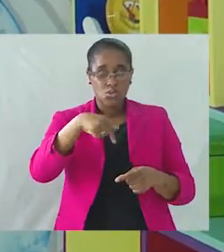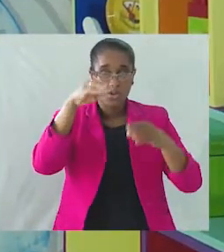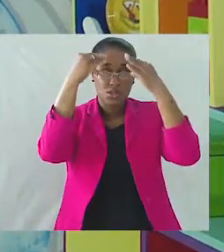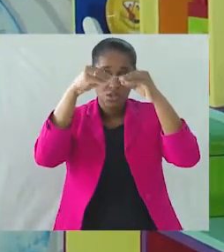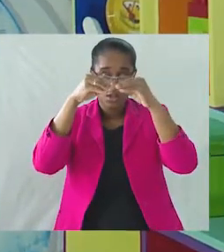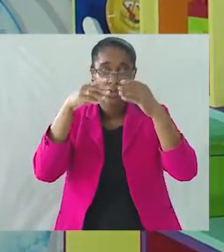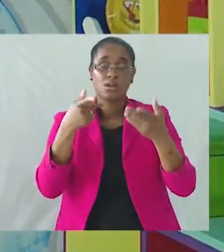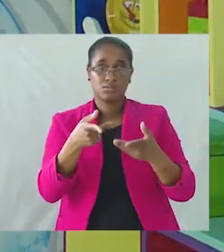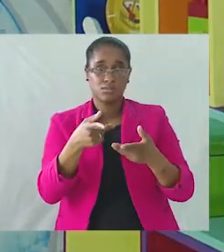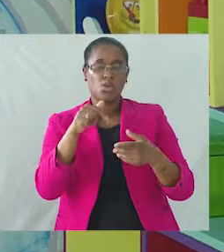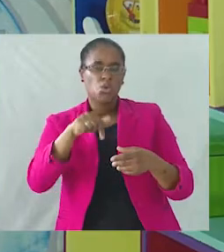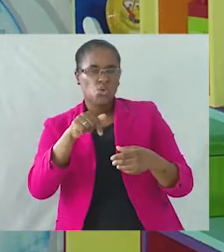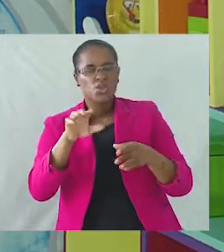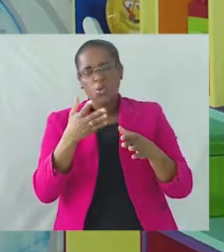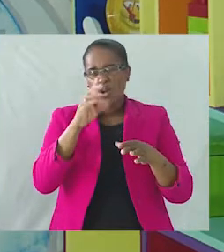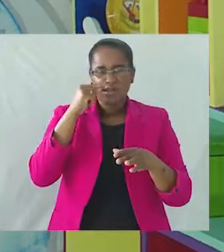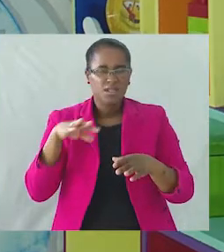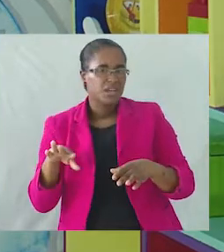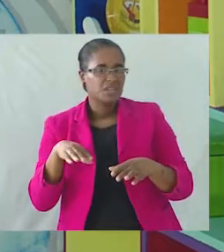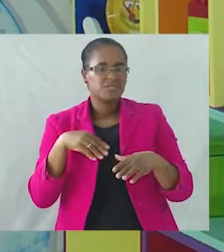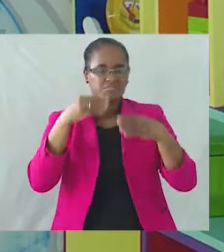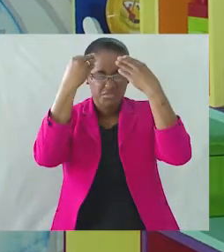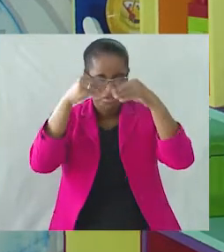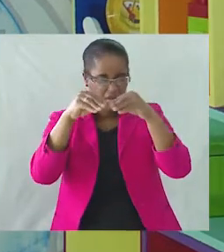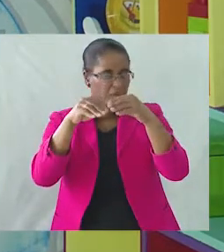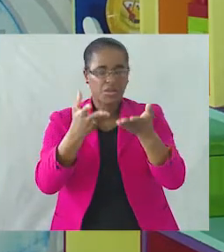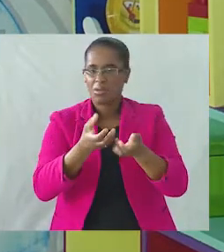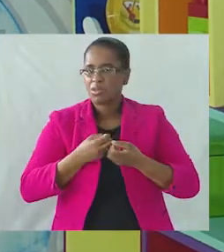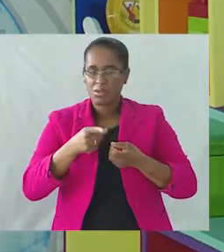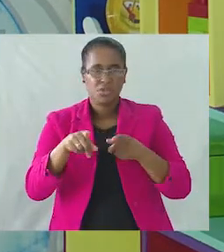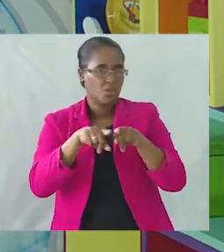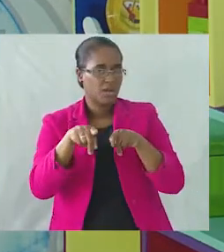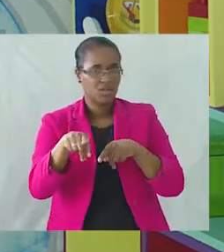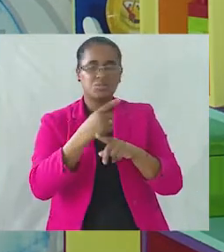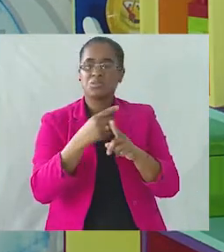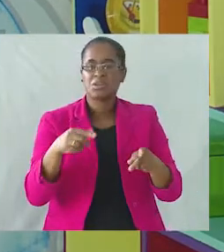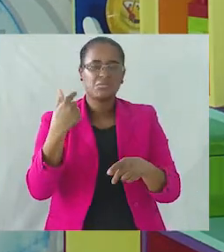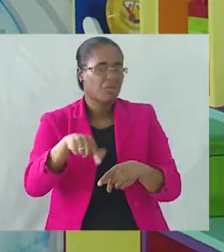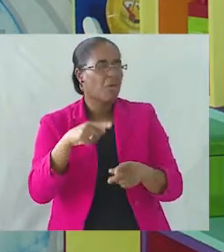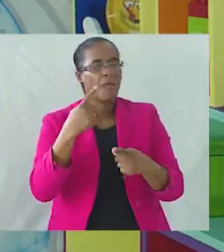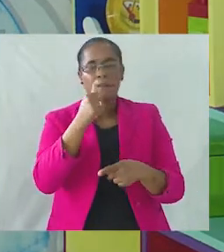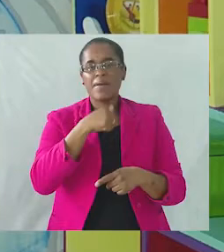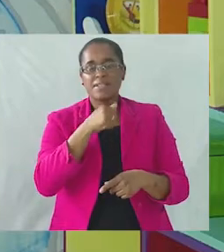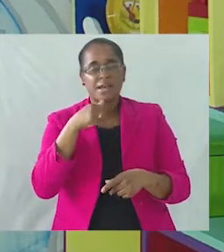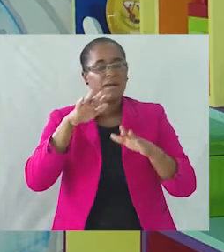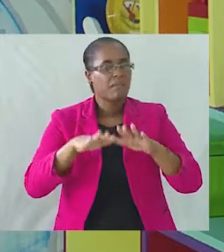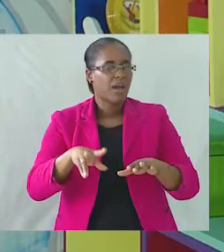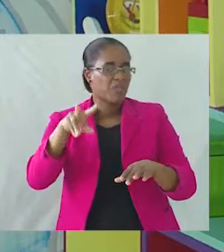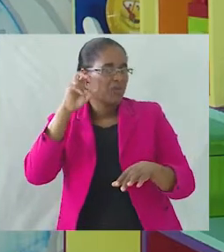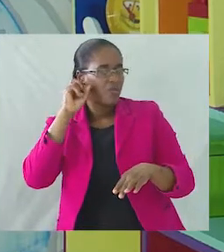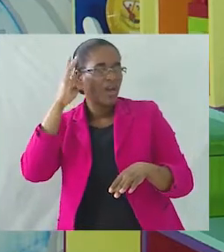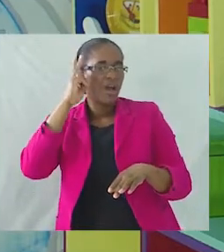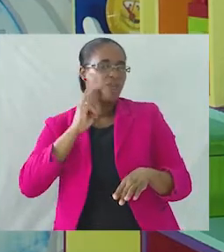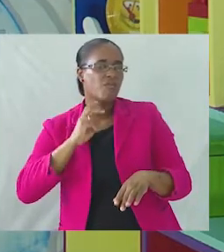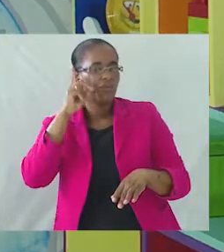as crianças não recebem ensinamentos do tipo, porque não estão com paciência para parar, para ouvir a vovozinha